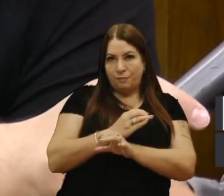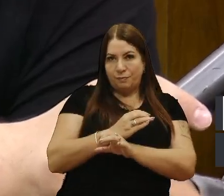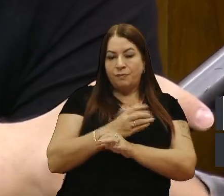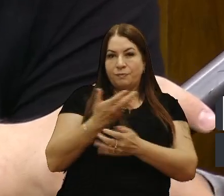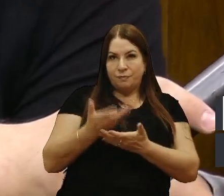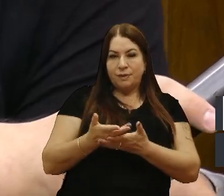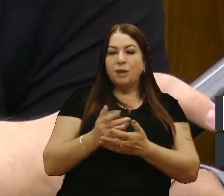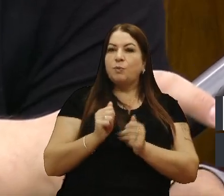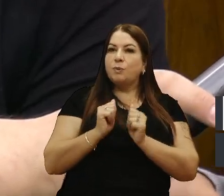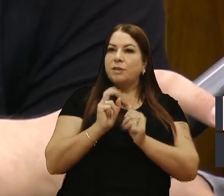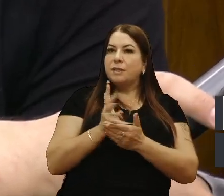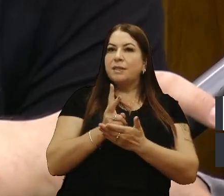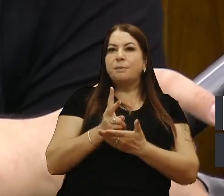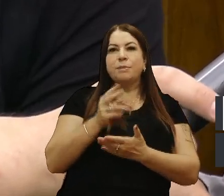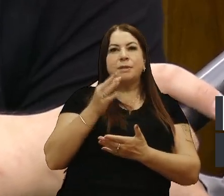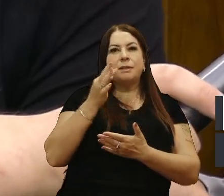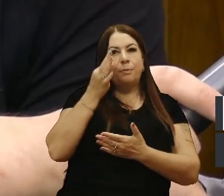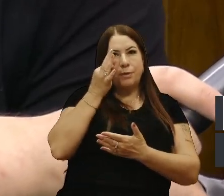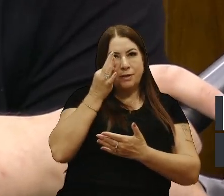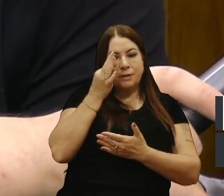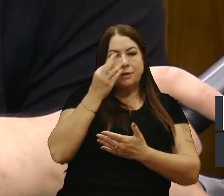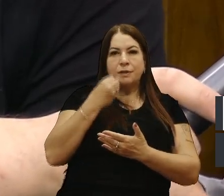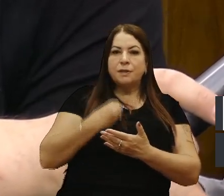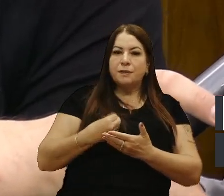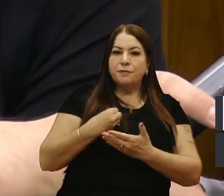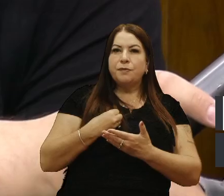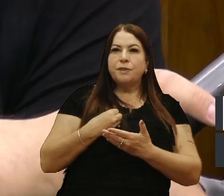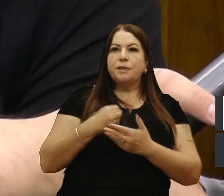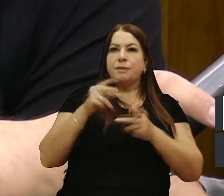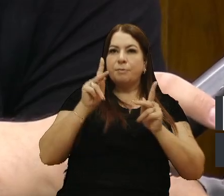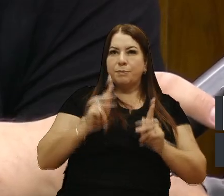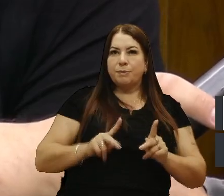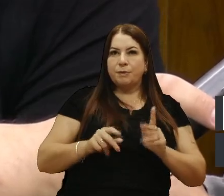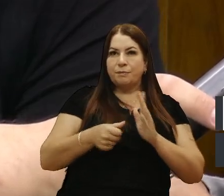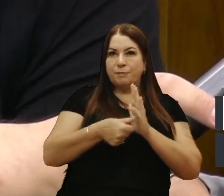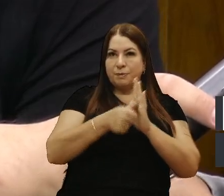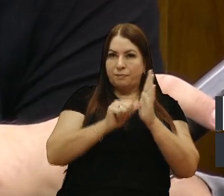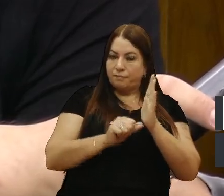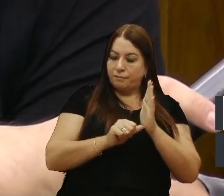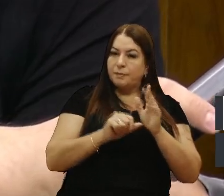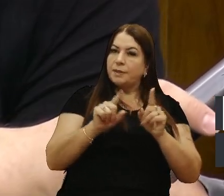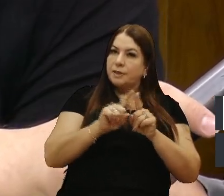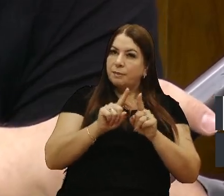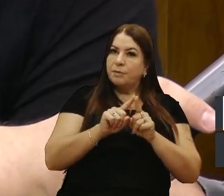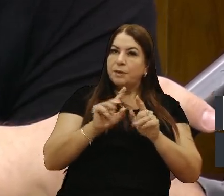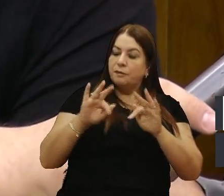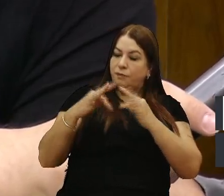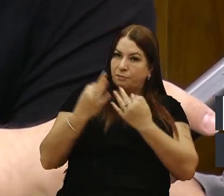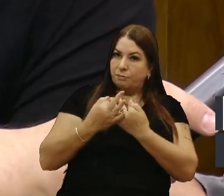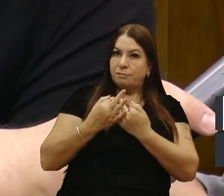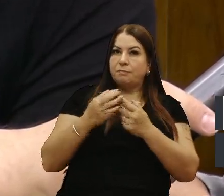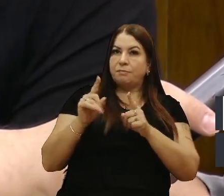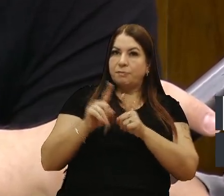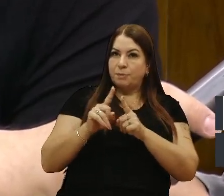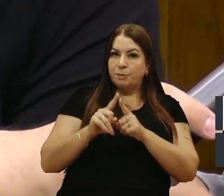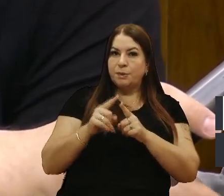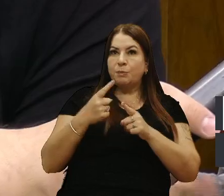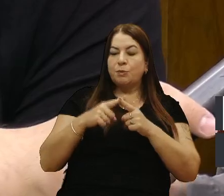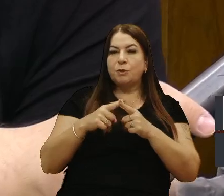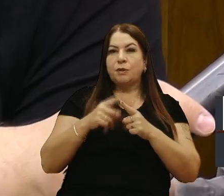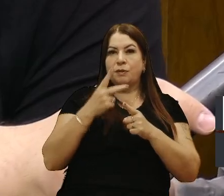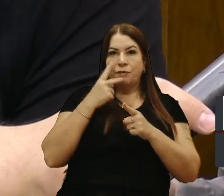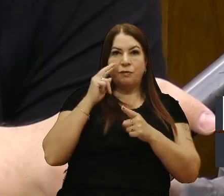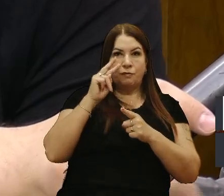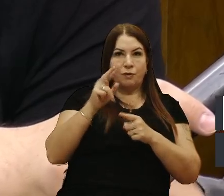assim, estejam sempre presentes na vida das pessoas com T21 e de seus familiares também. Porque, que nem a gente